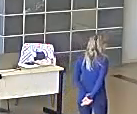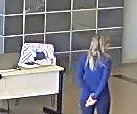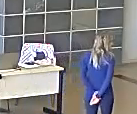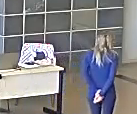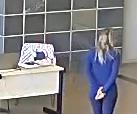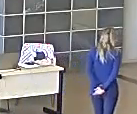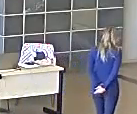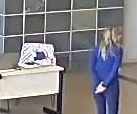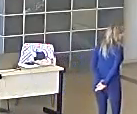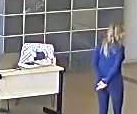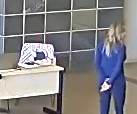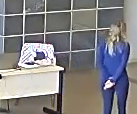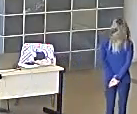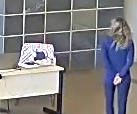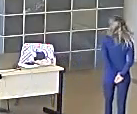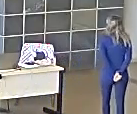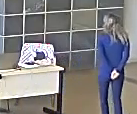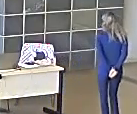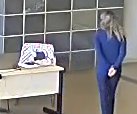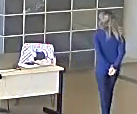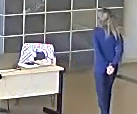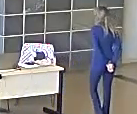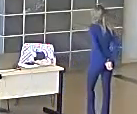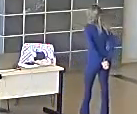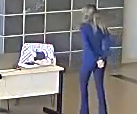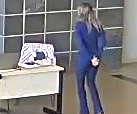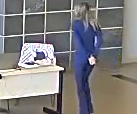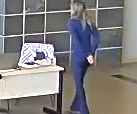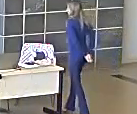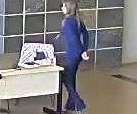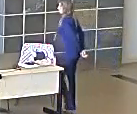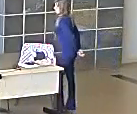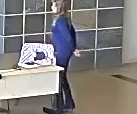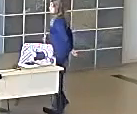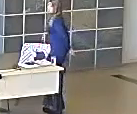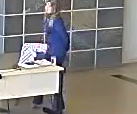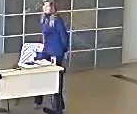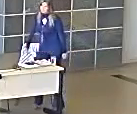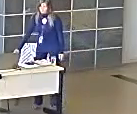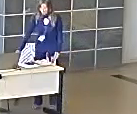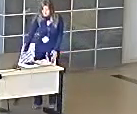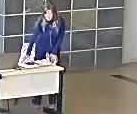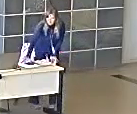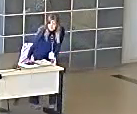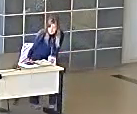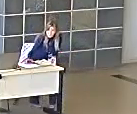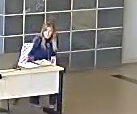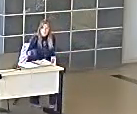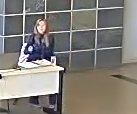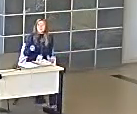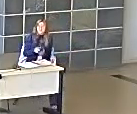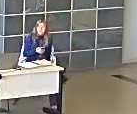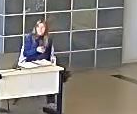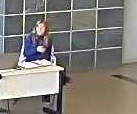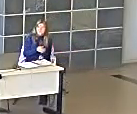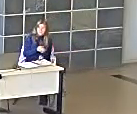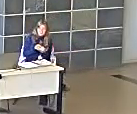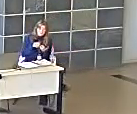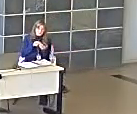né a Cut Inclusive a nível Nacional tá no nosso site